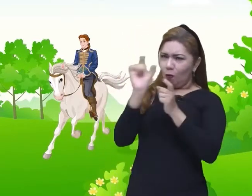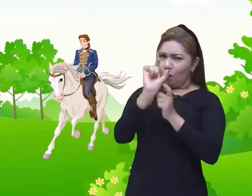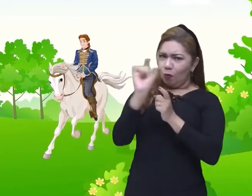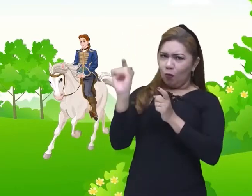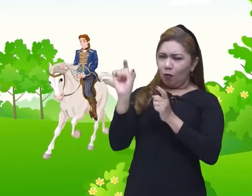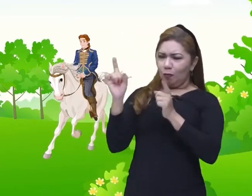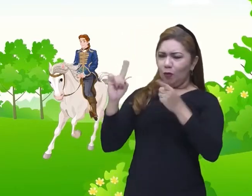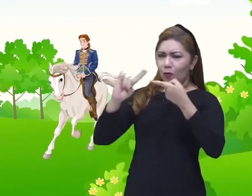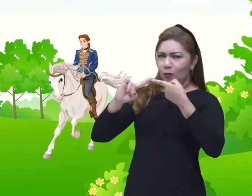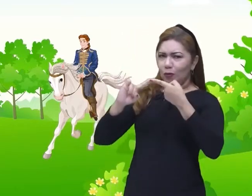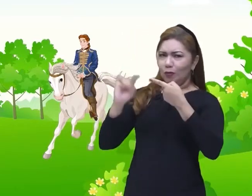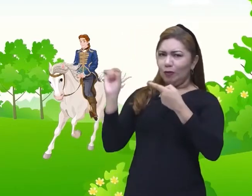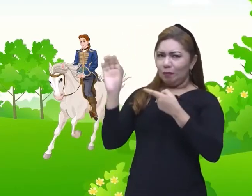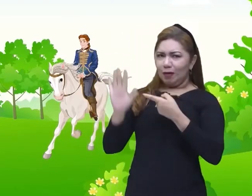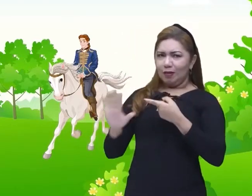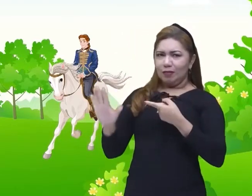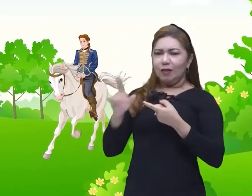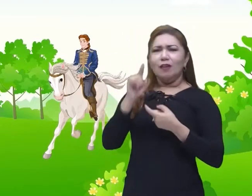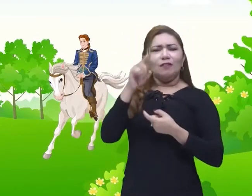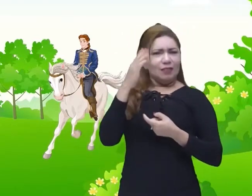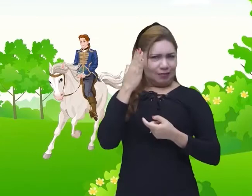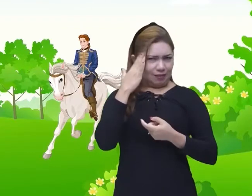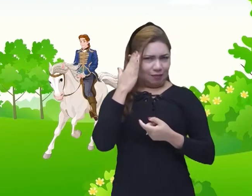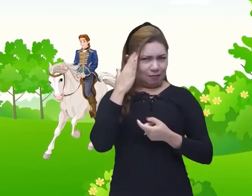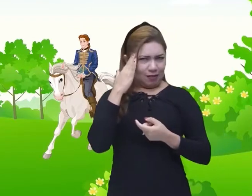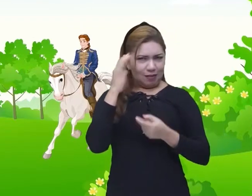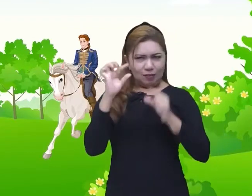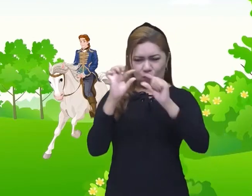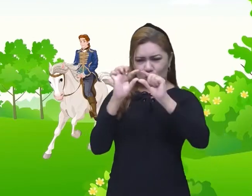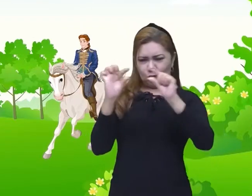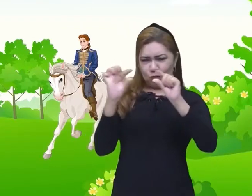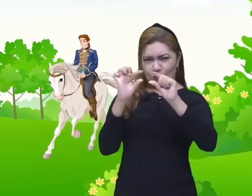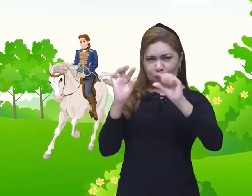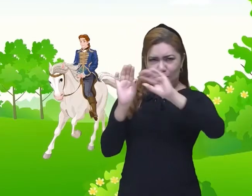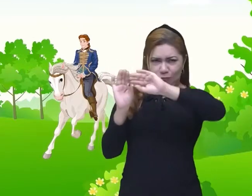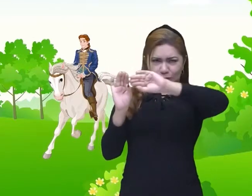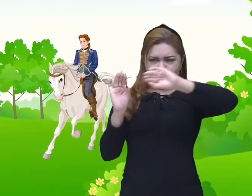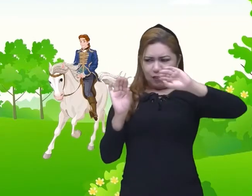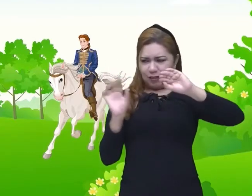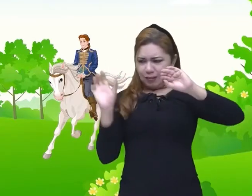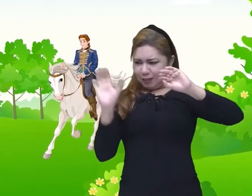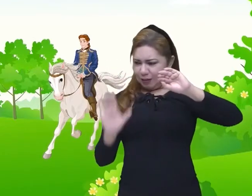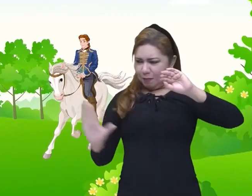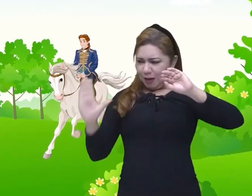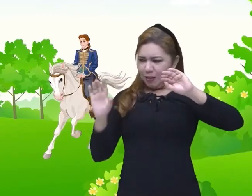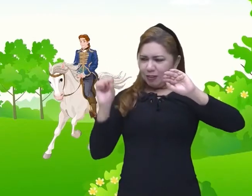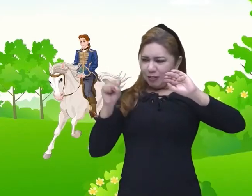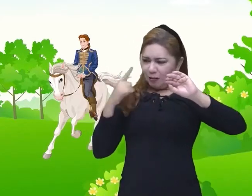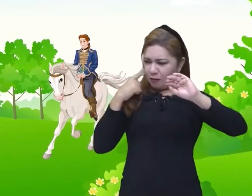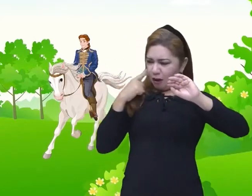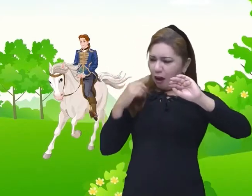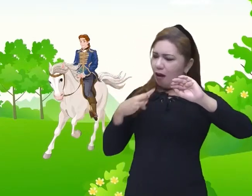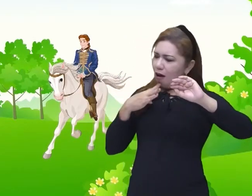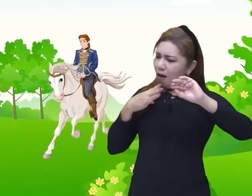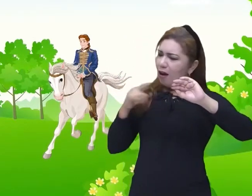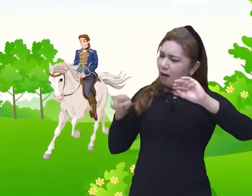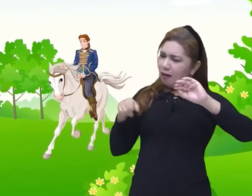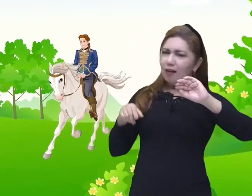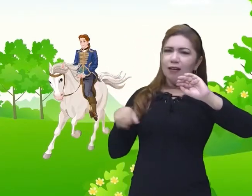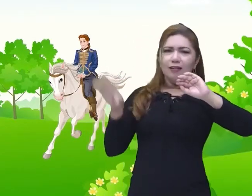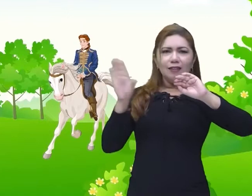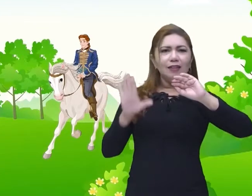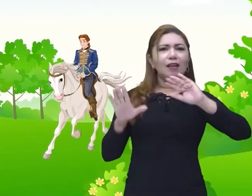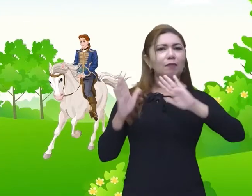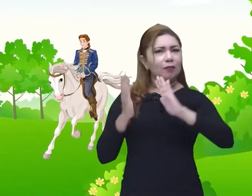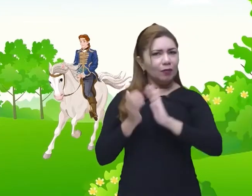que era Cinderela, não é verdade? Saberia. Muito bem. Então vamos ver mais uma imagem. Observe essa.